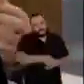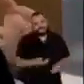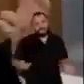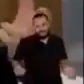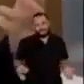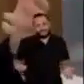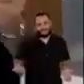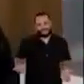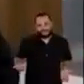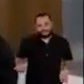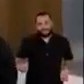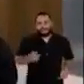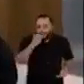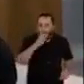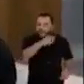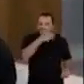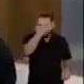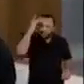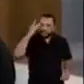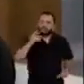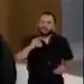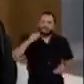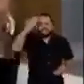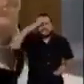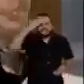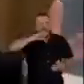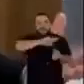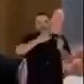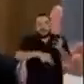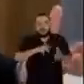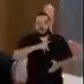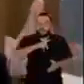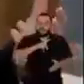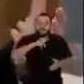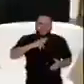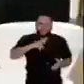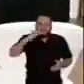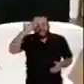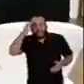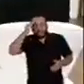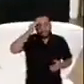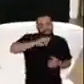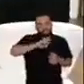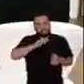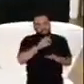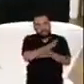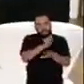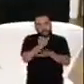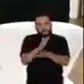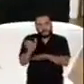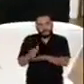acho que as pessoas podem se ver nesses vários modos de interpretar que eu acho necessário que a gente tem a possibilidade de